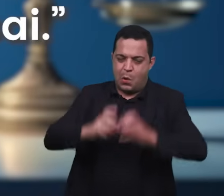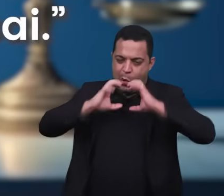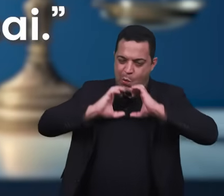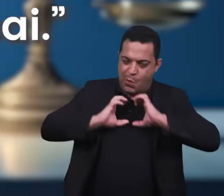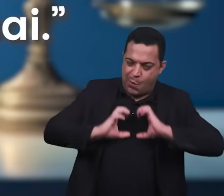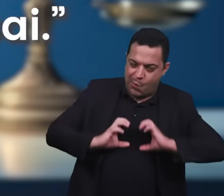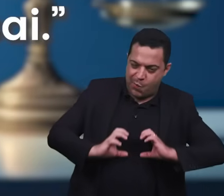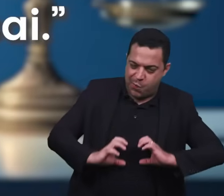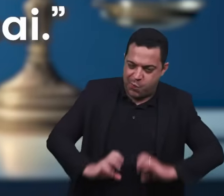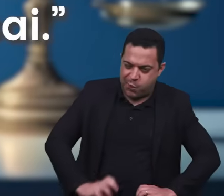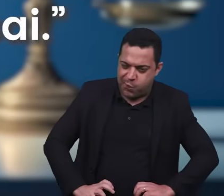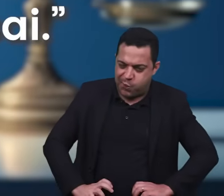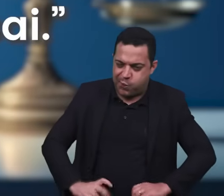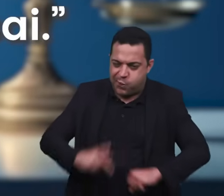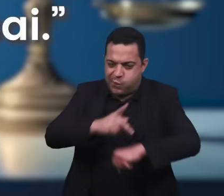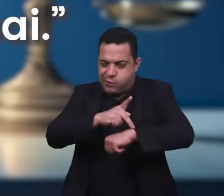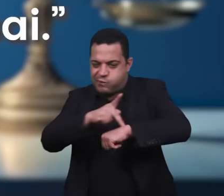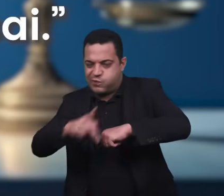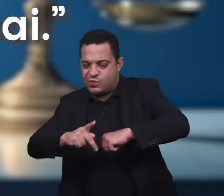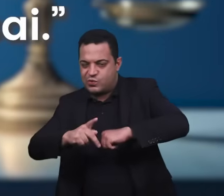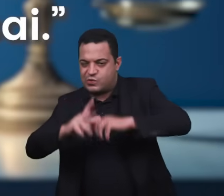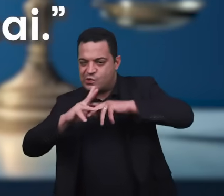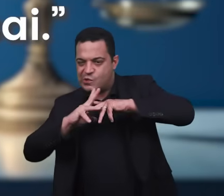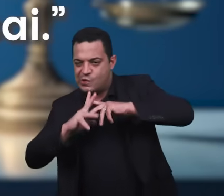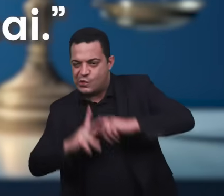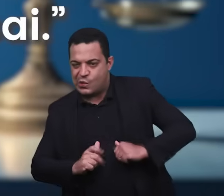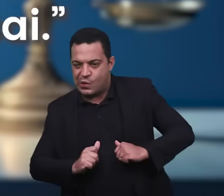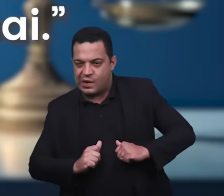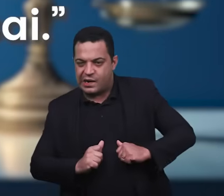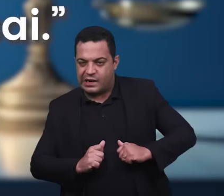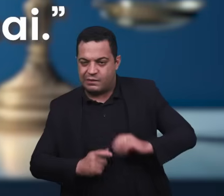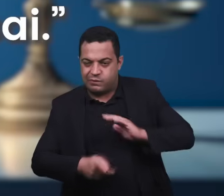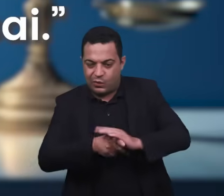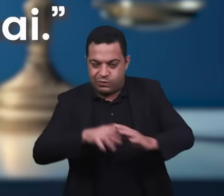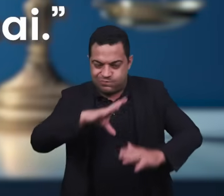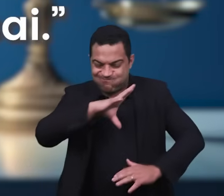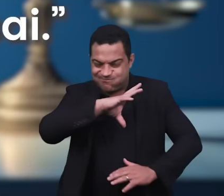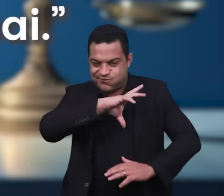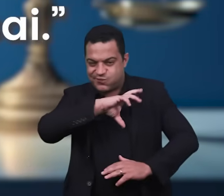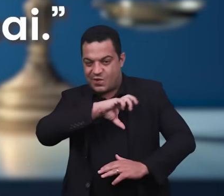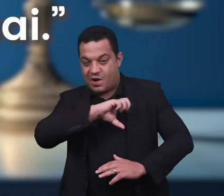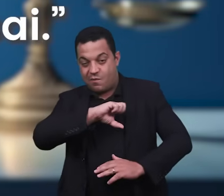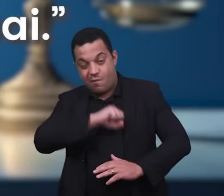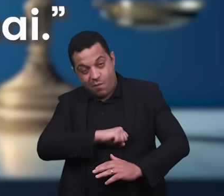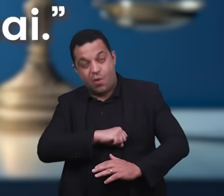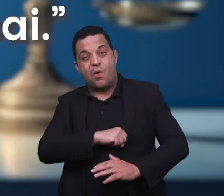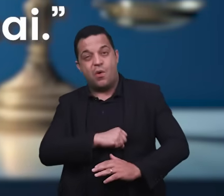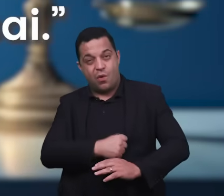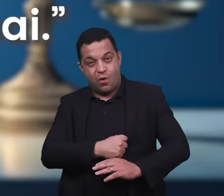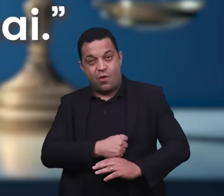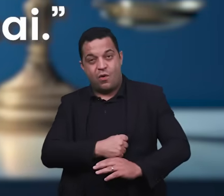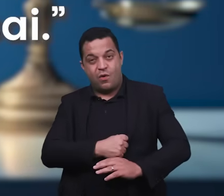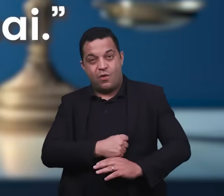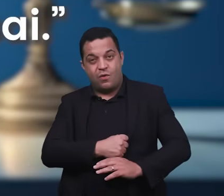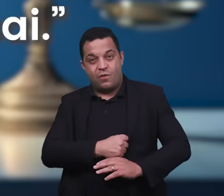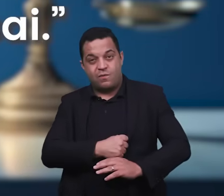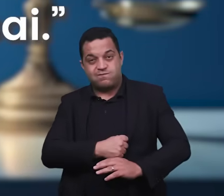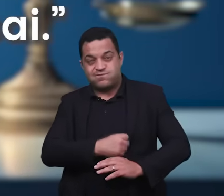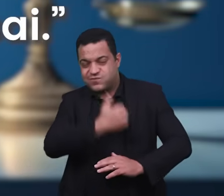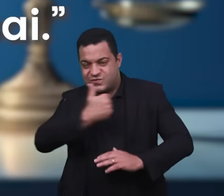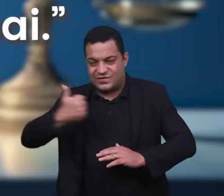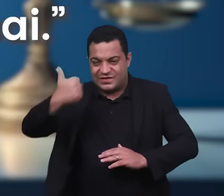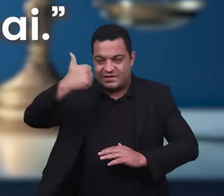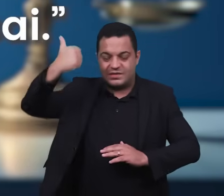tudo que é justo, tudo que é puro, tudo que é amável e todo o que é de boa